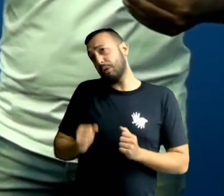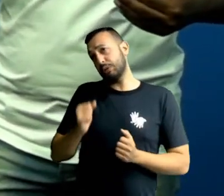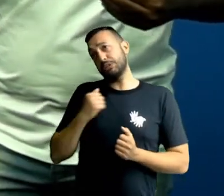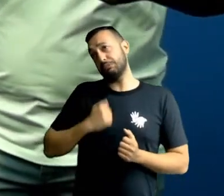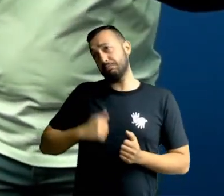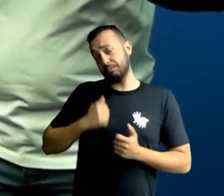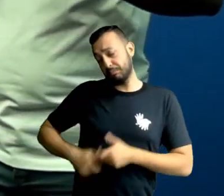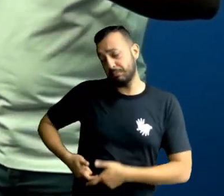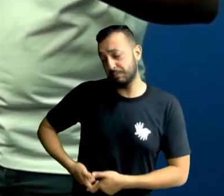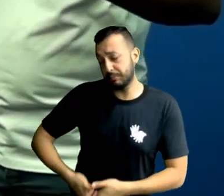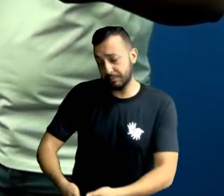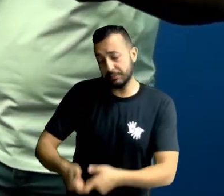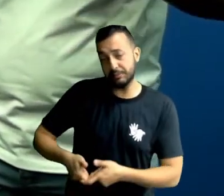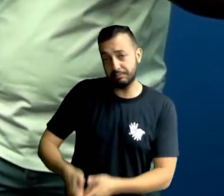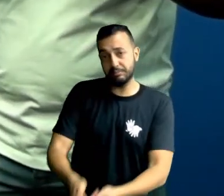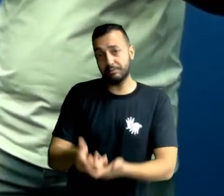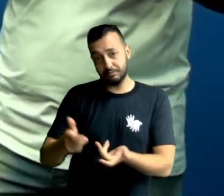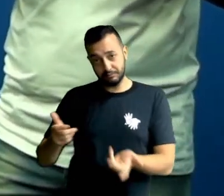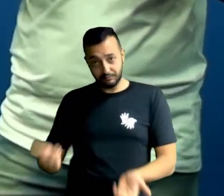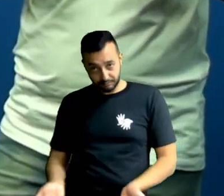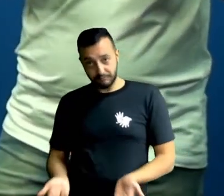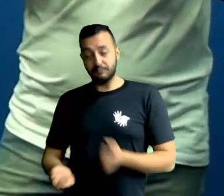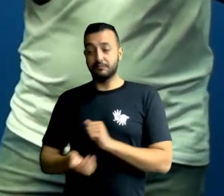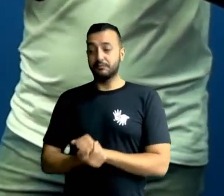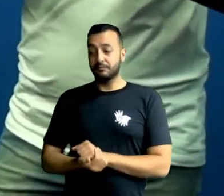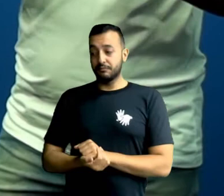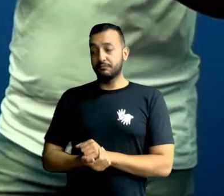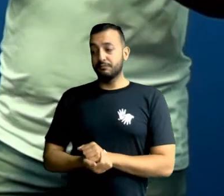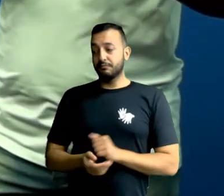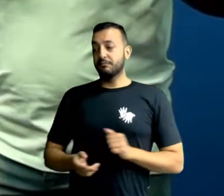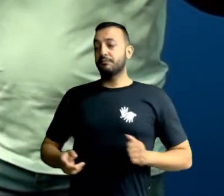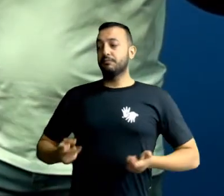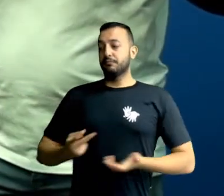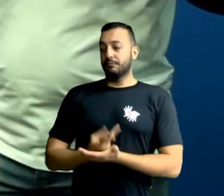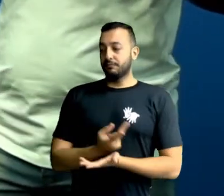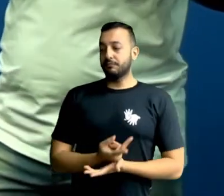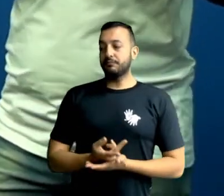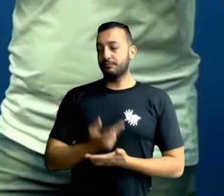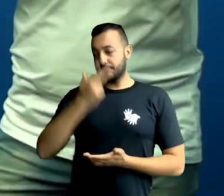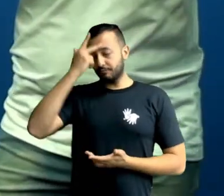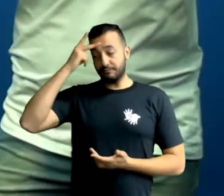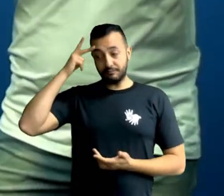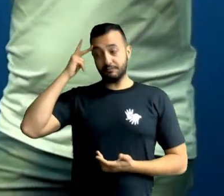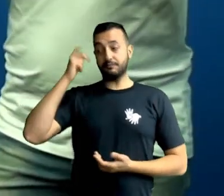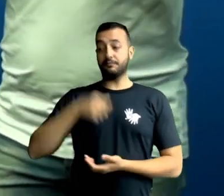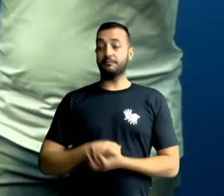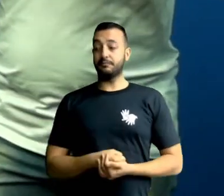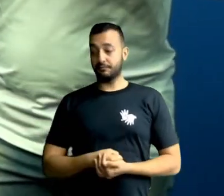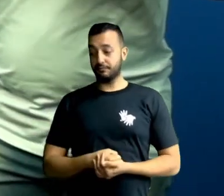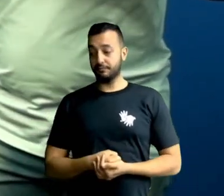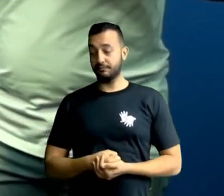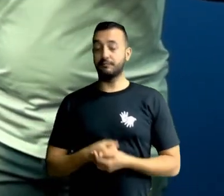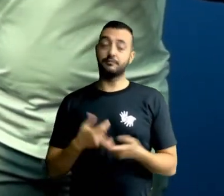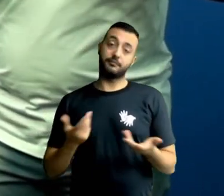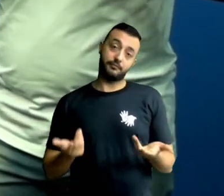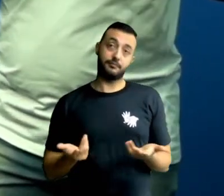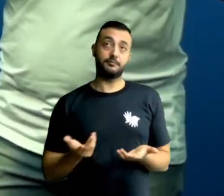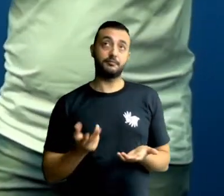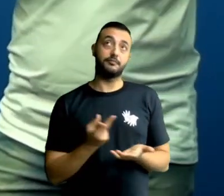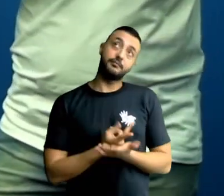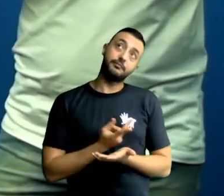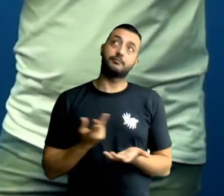de esgoto, onde existe falta de saneamento básico. E quando as pessoas precisam